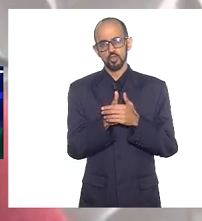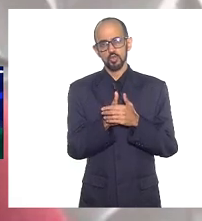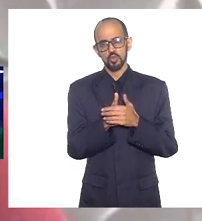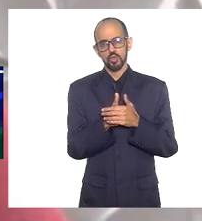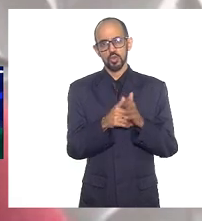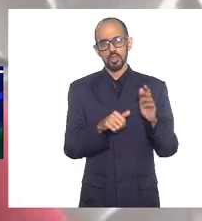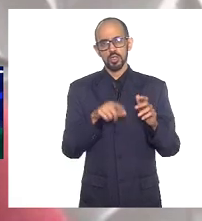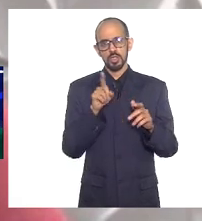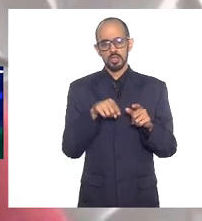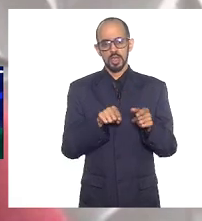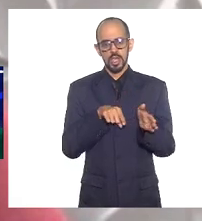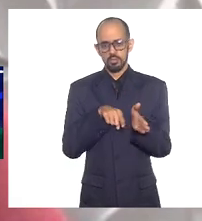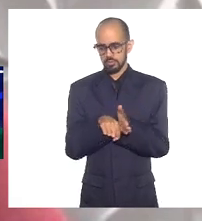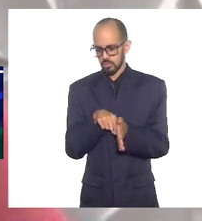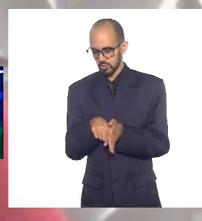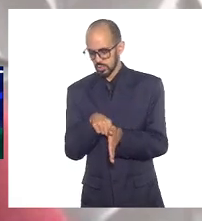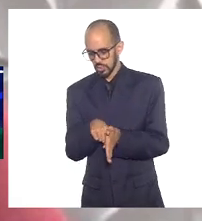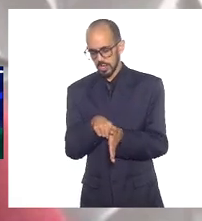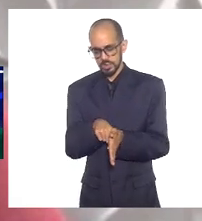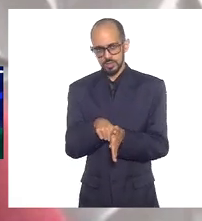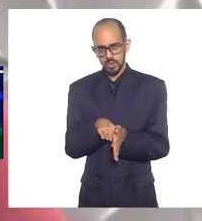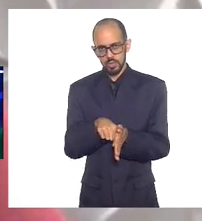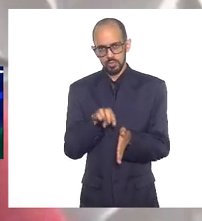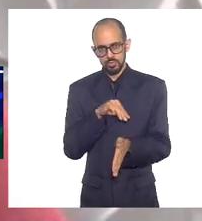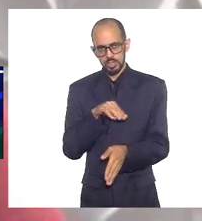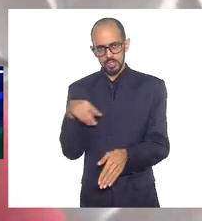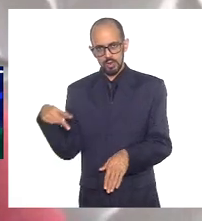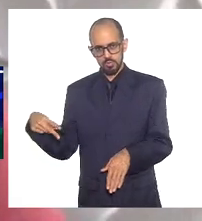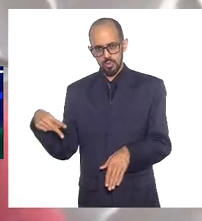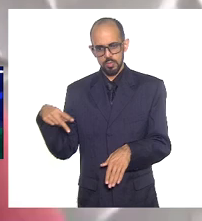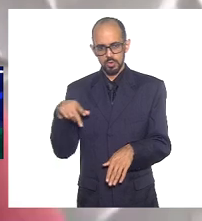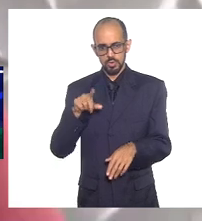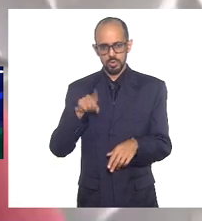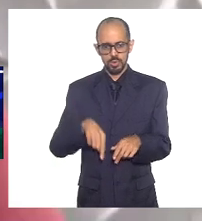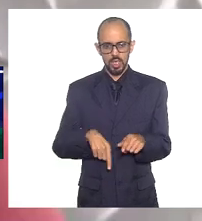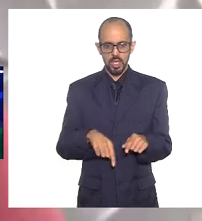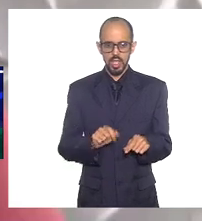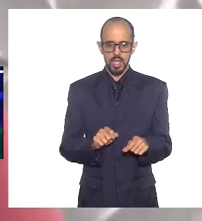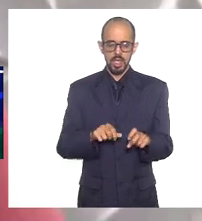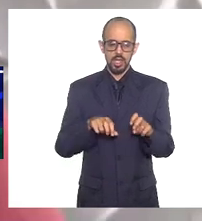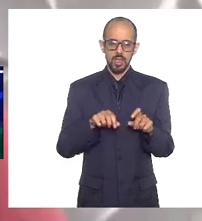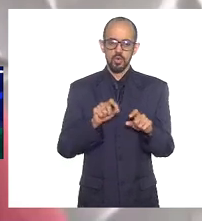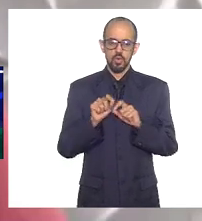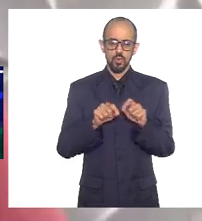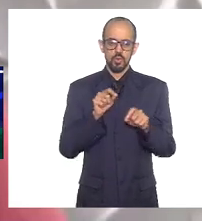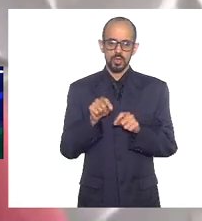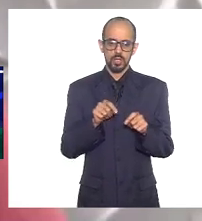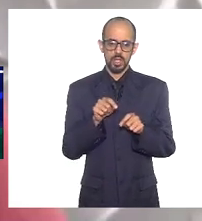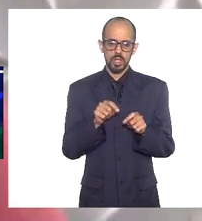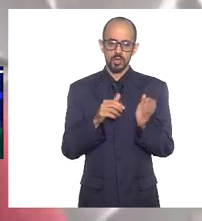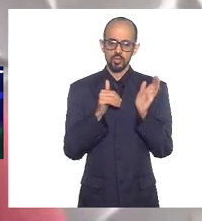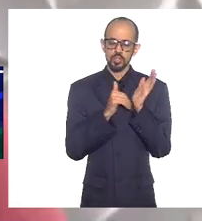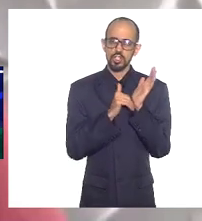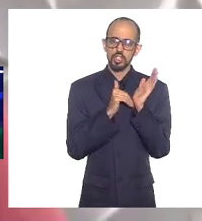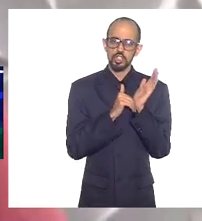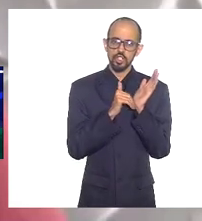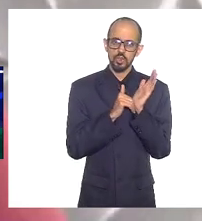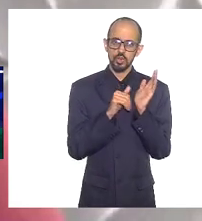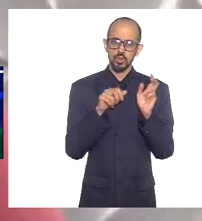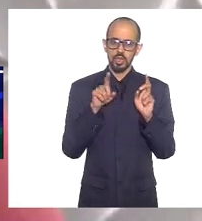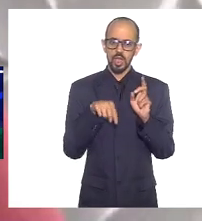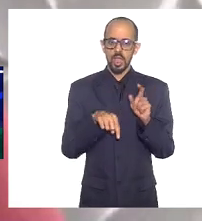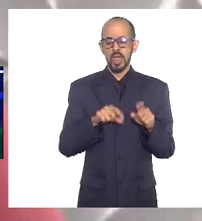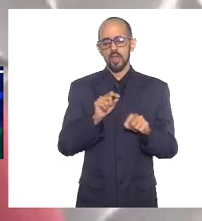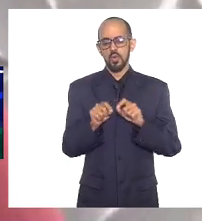objeto de uma investigação do Ministério Público exatamente pela sua condição de sigilo a questão